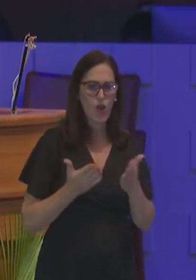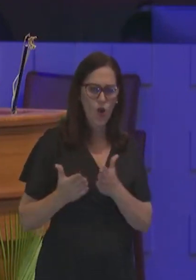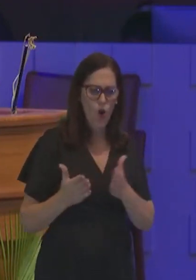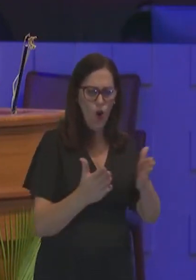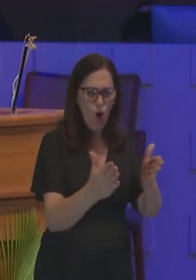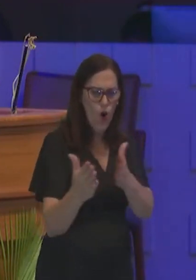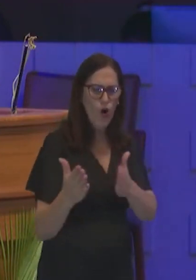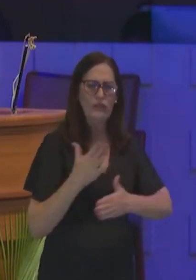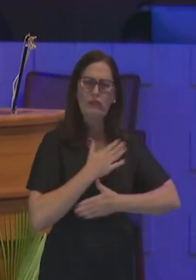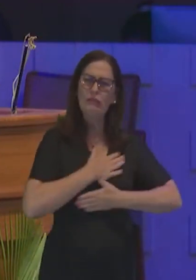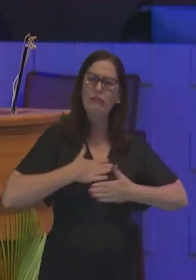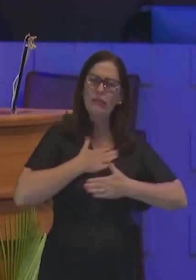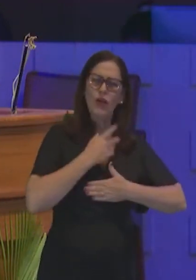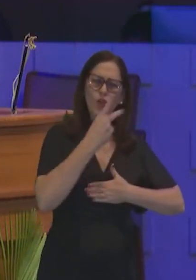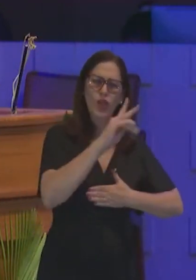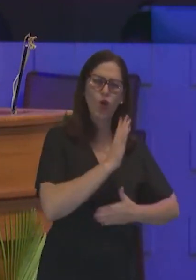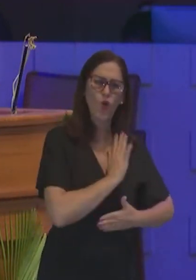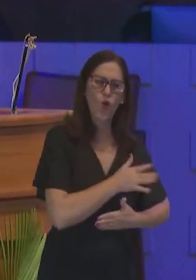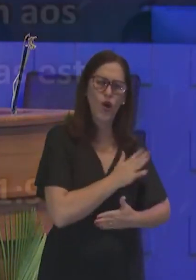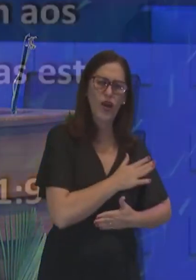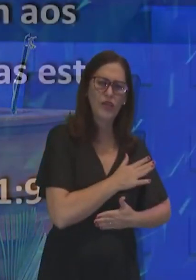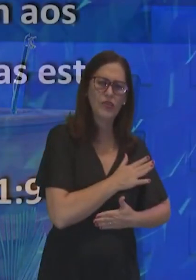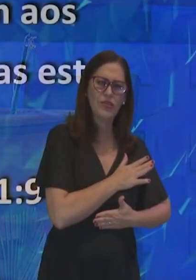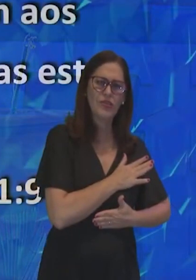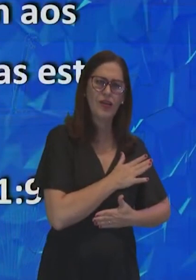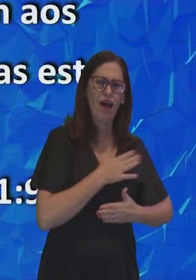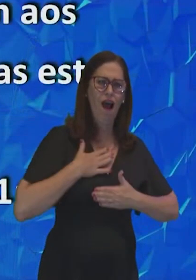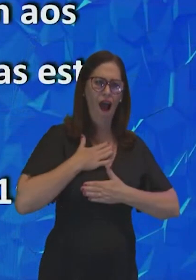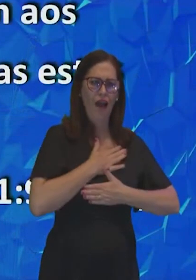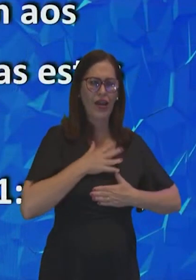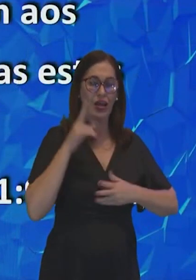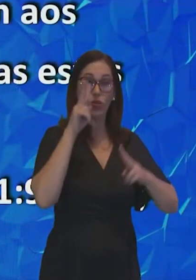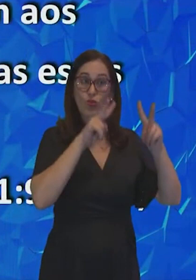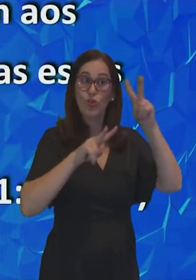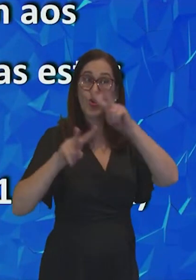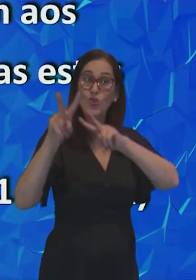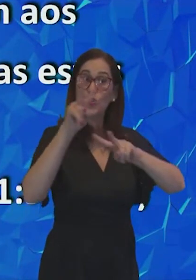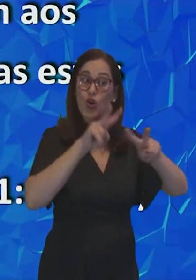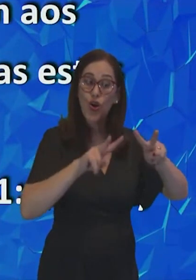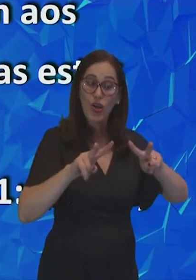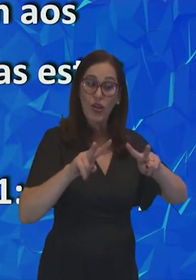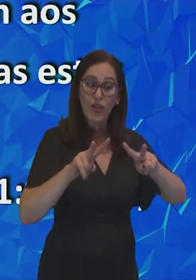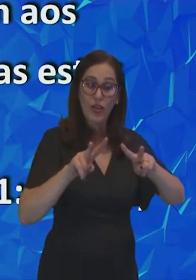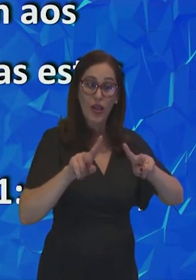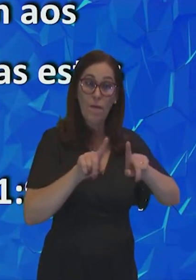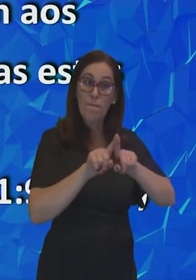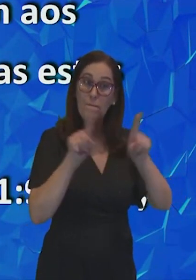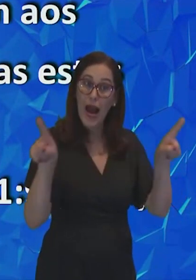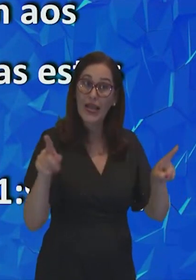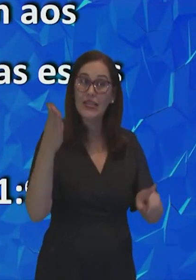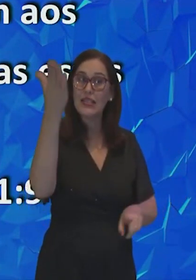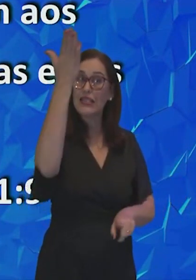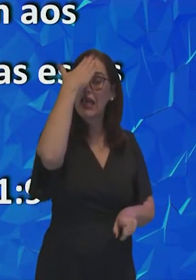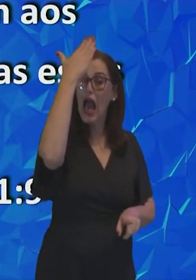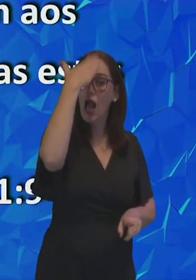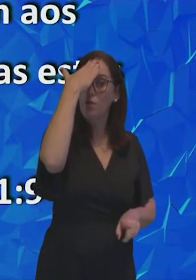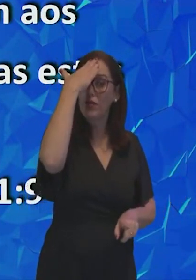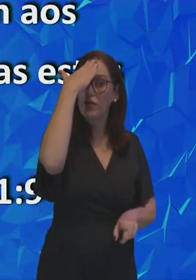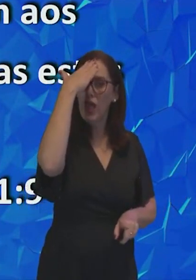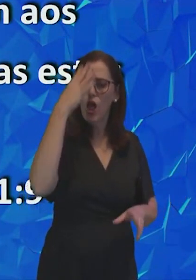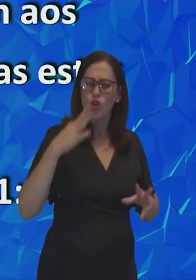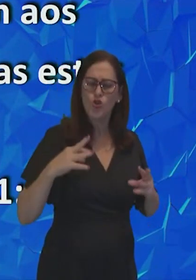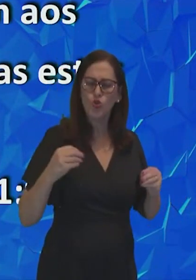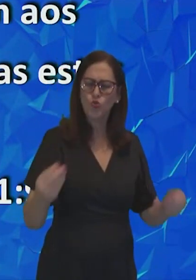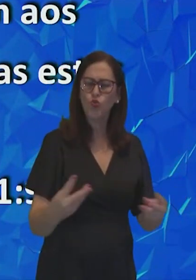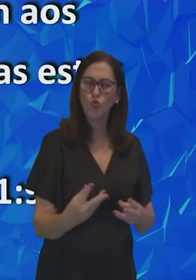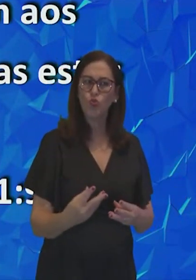que satisfazem o teu coração e agradam aos teus olhos. Sabe, porém, que de todas